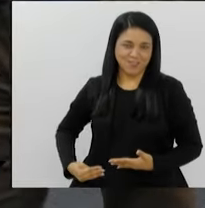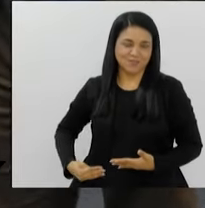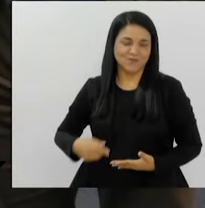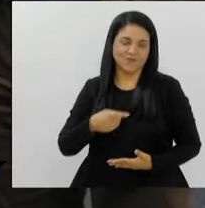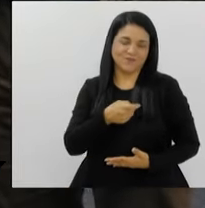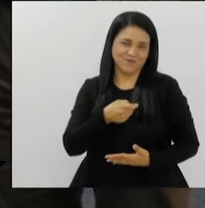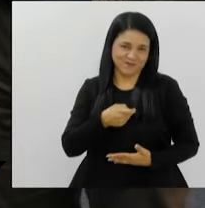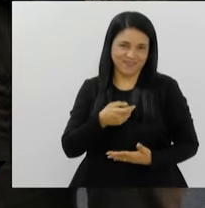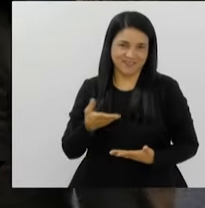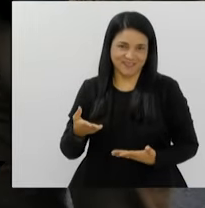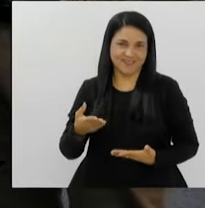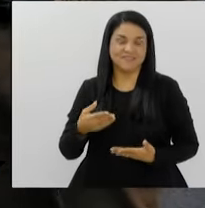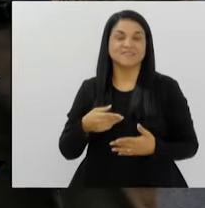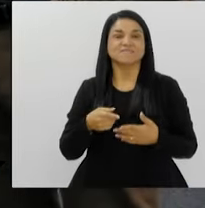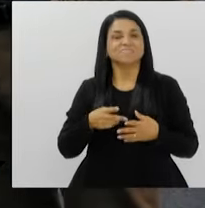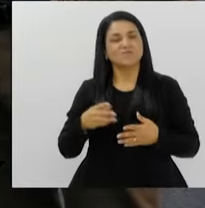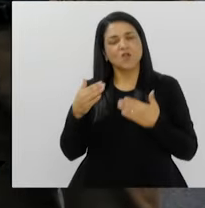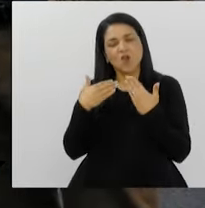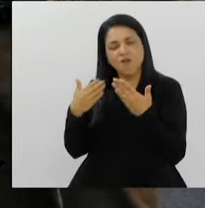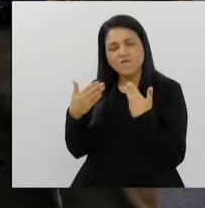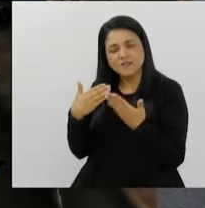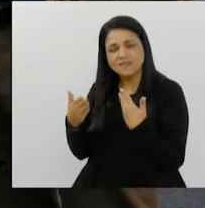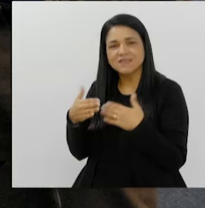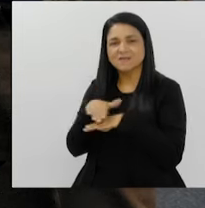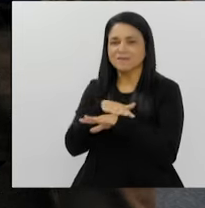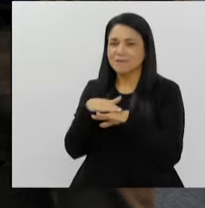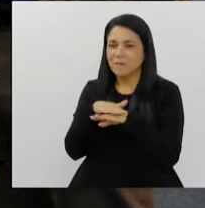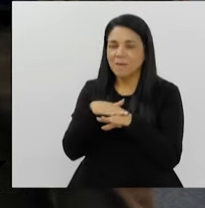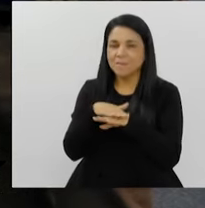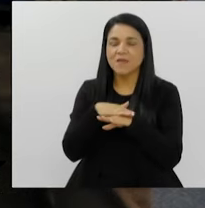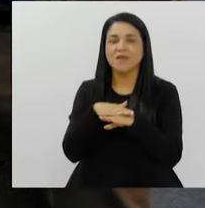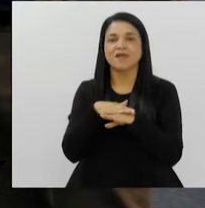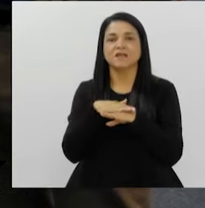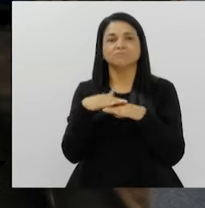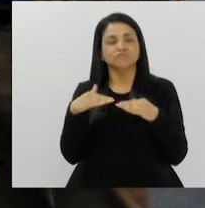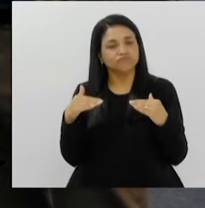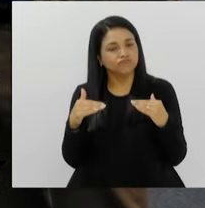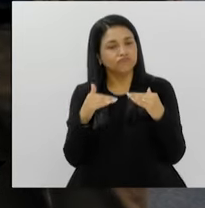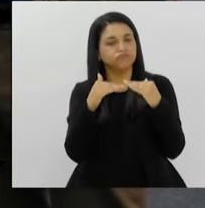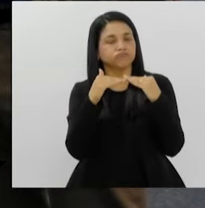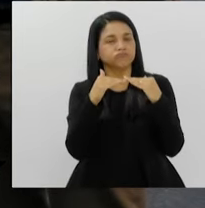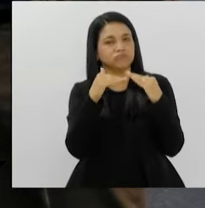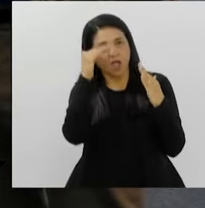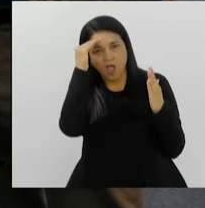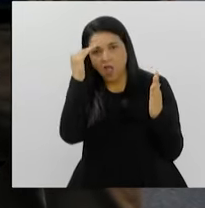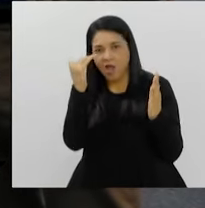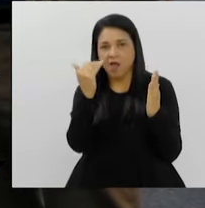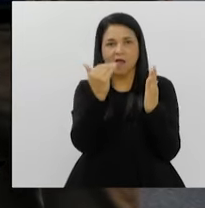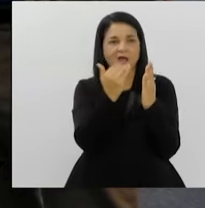ele prontamente nós conversamos e chegamos o que entendemos que foi uma coisa de equilíbrio para